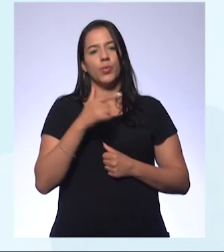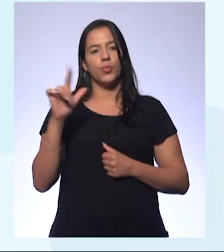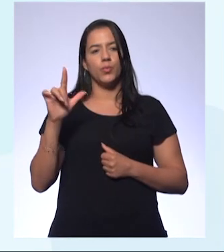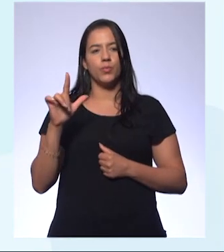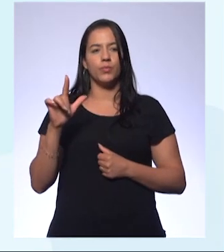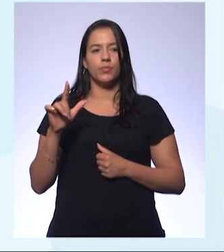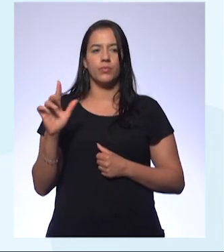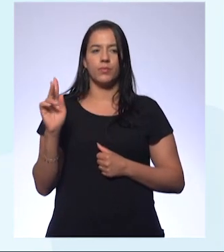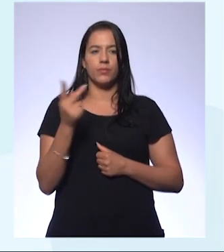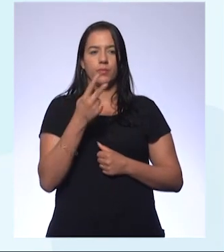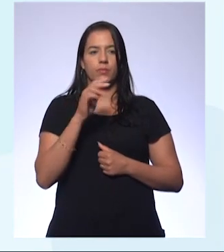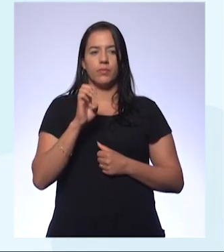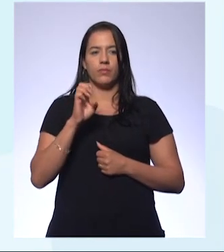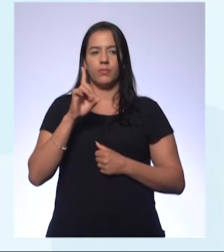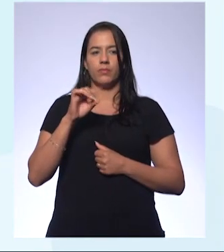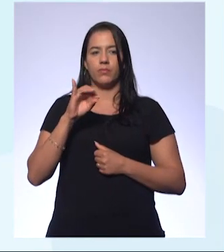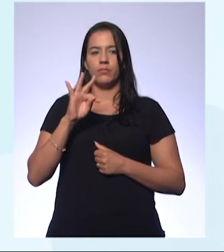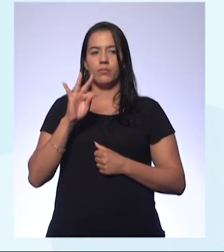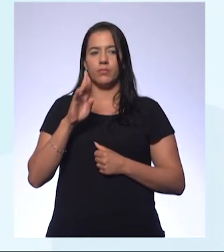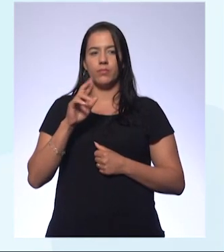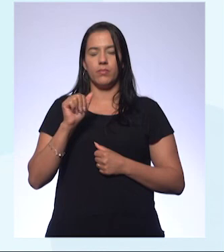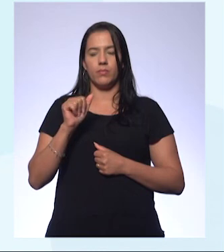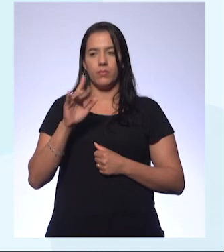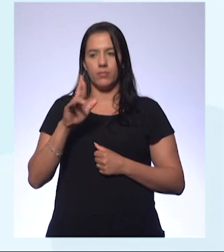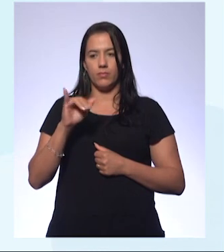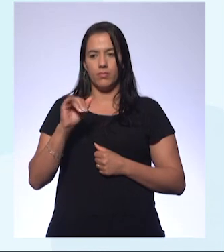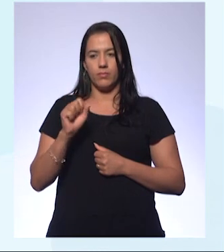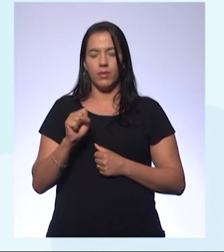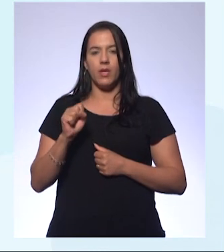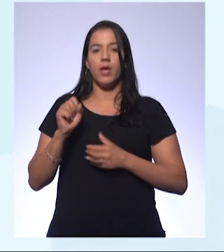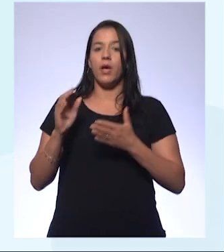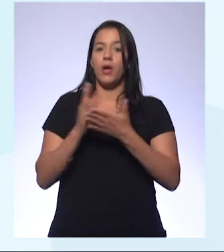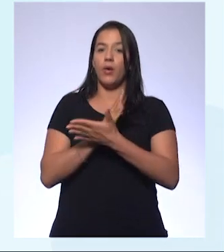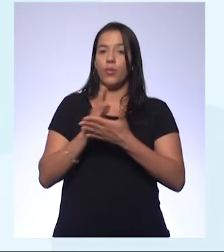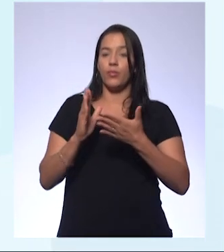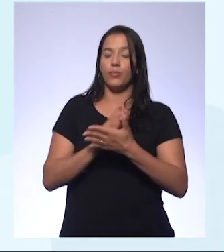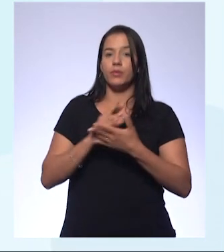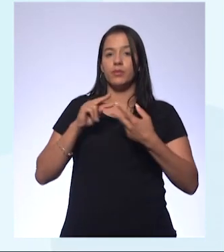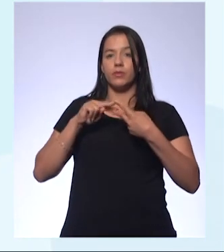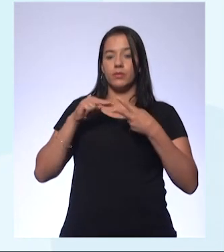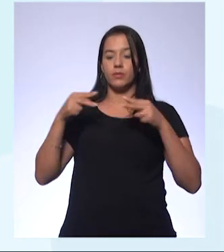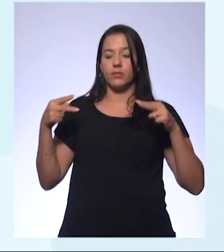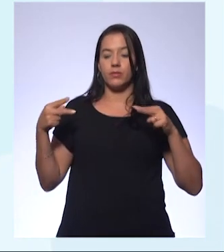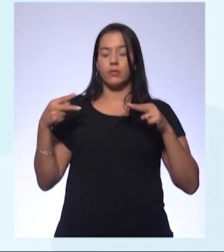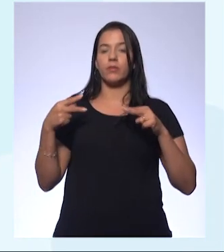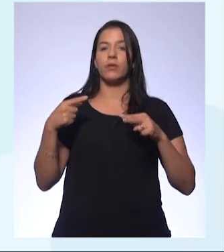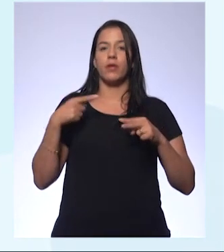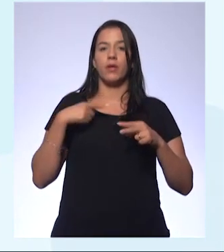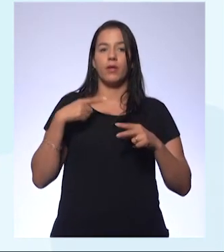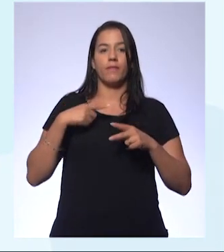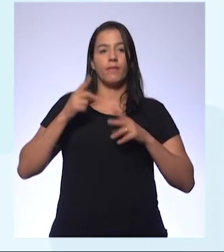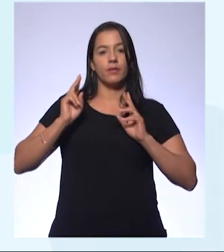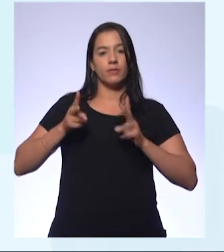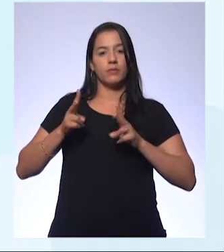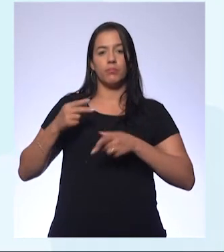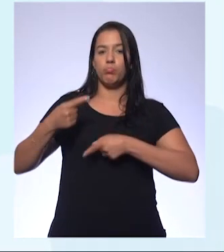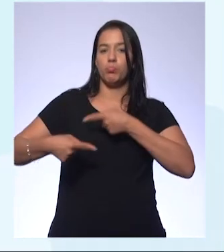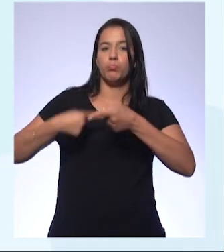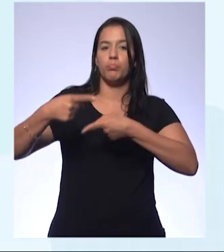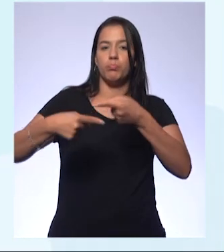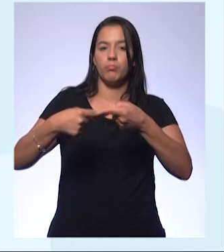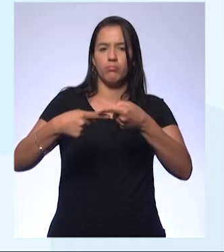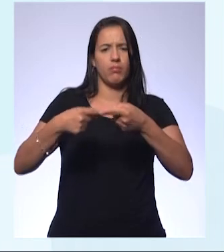que são hereditárias. Então, nem toda característica genética, ela vai ser hereditária,